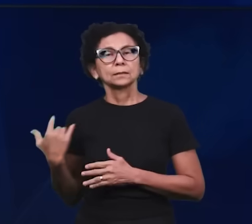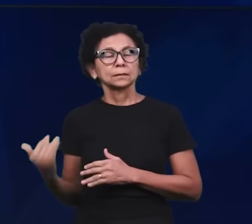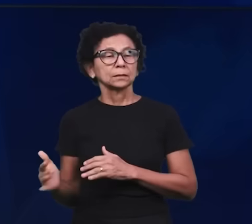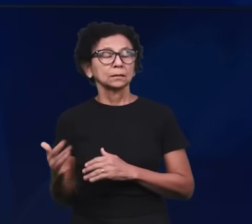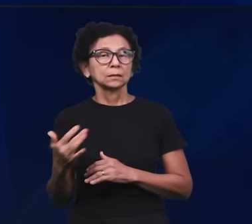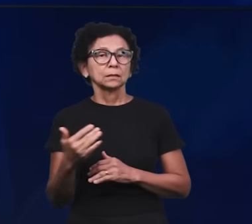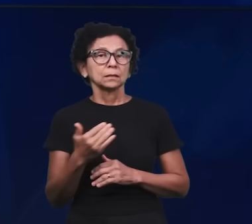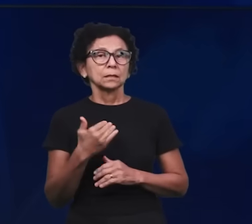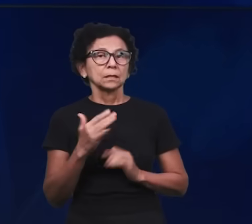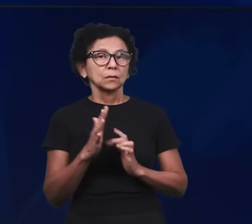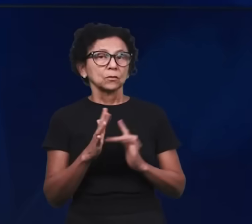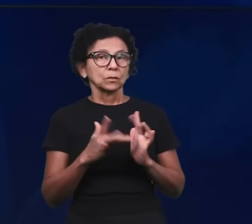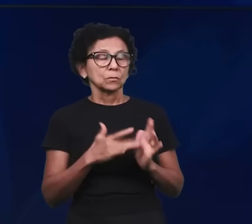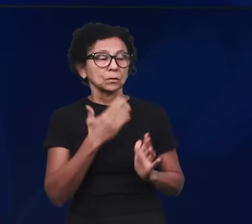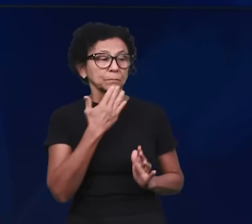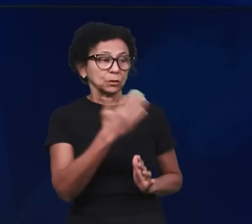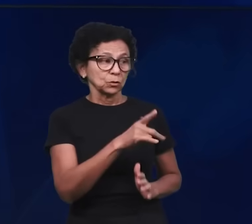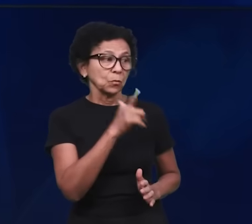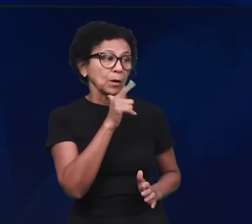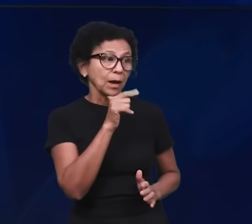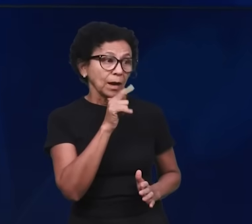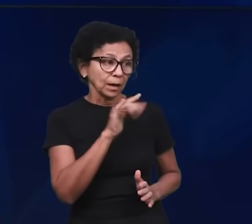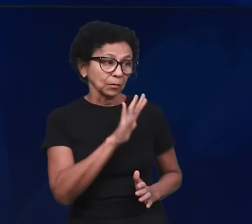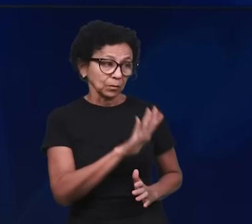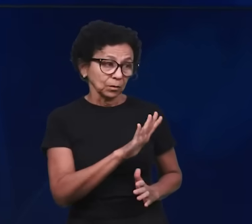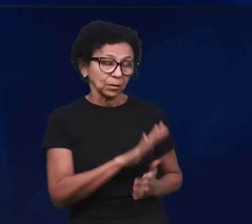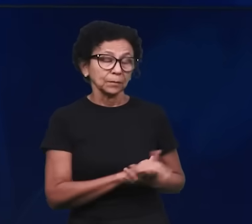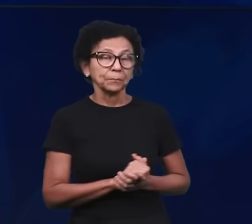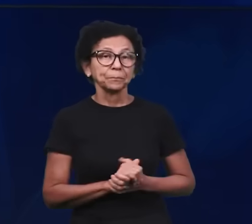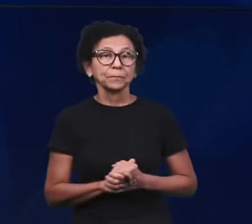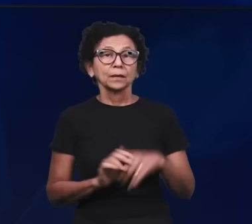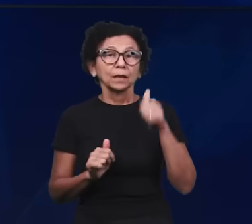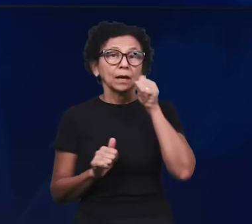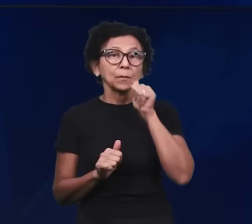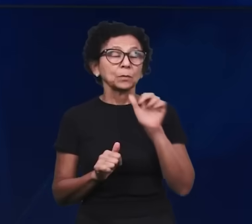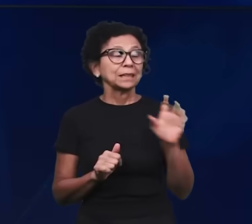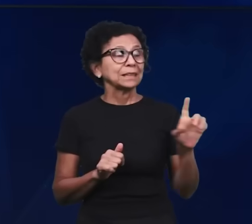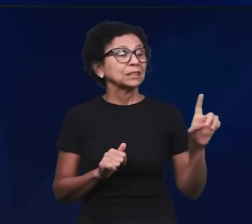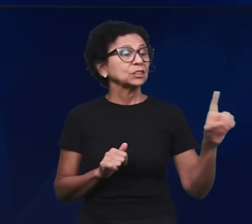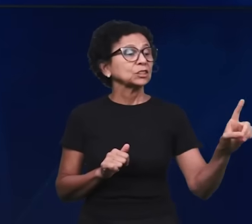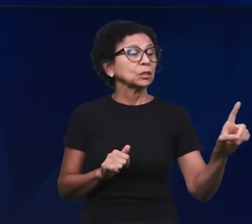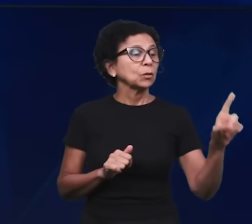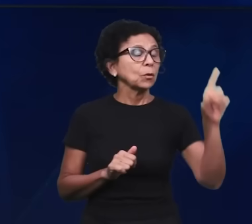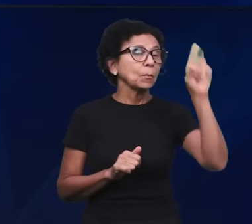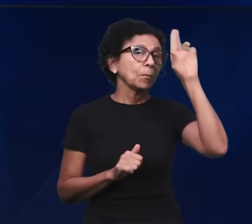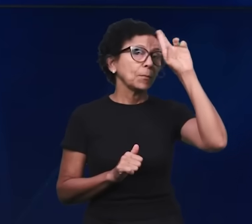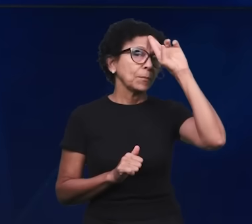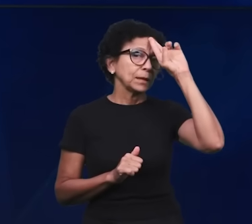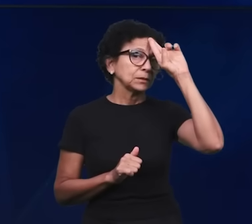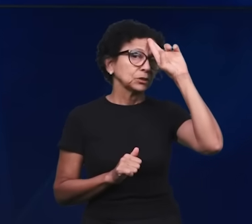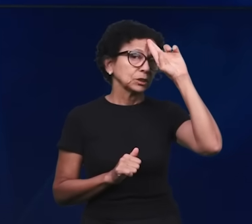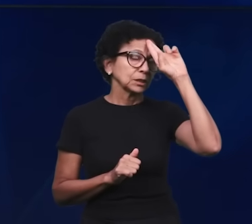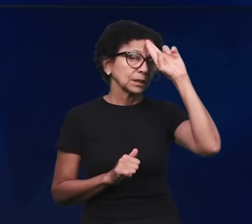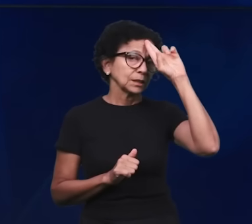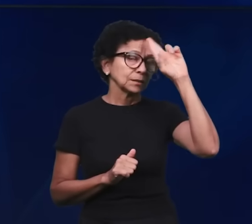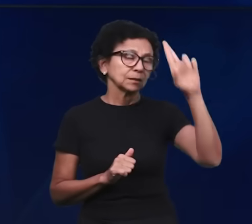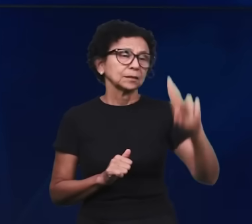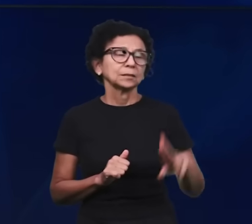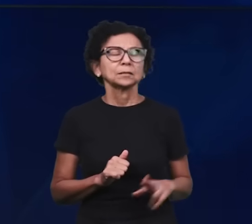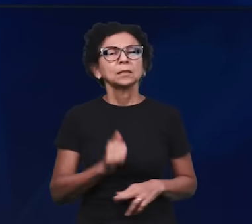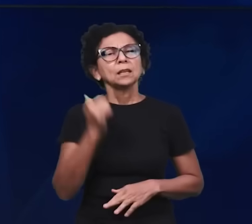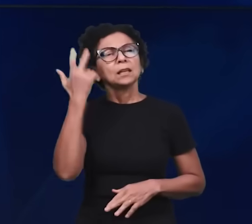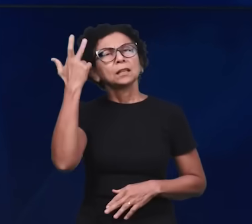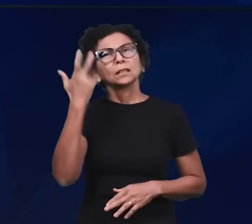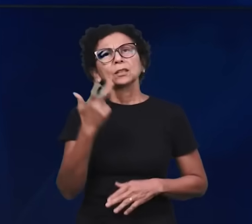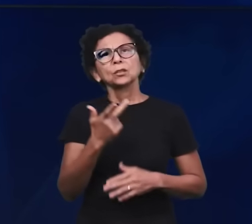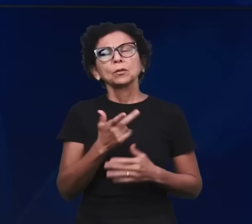Jesus pediu água, e nós vamos observar no texto que aquela mulher chegou meio-dia. Meio-dia, normalmente as mulheres chegavam, pegavam água